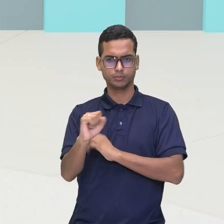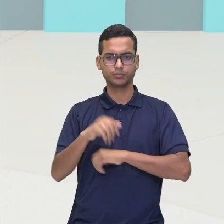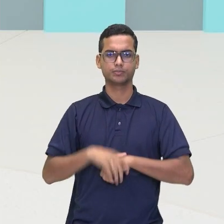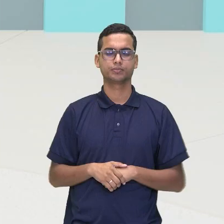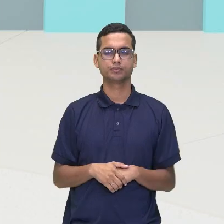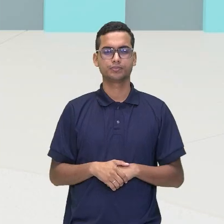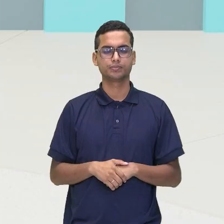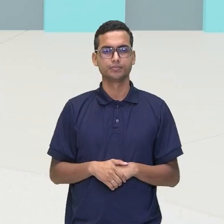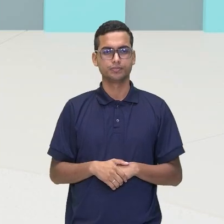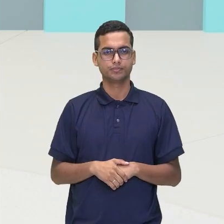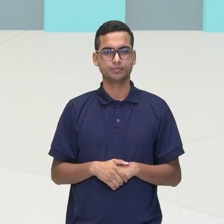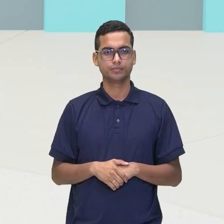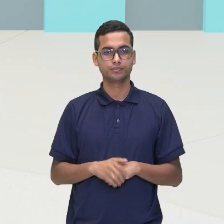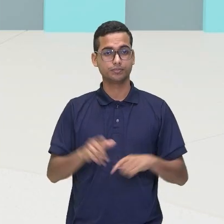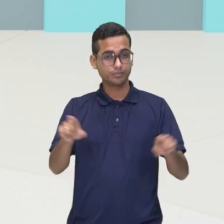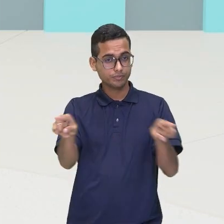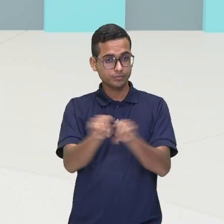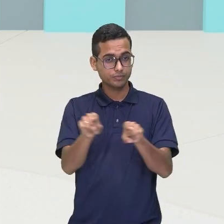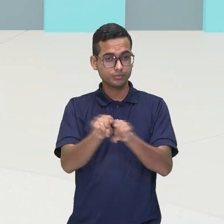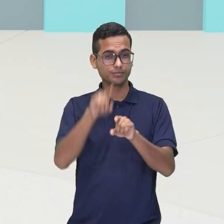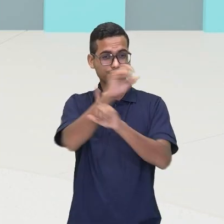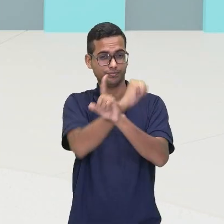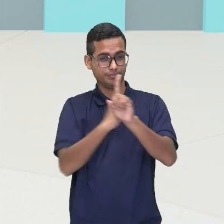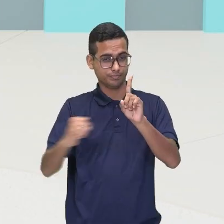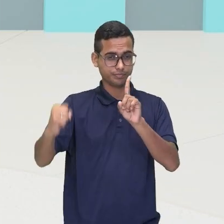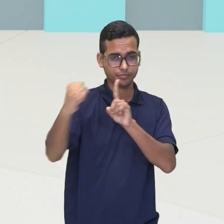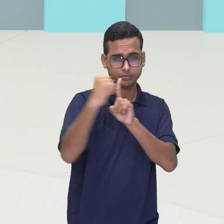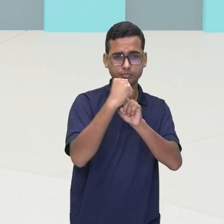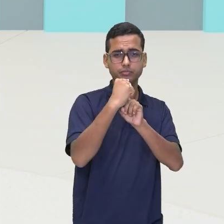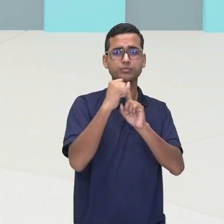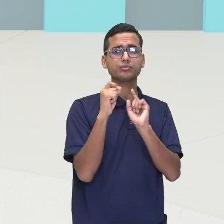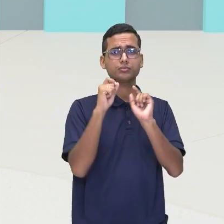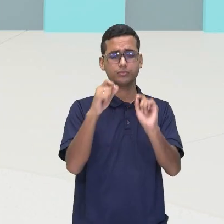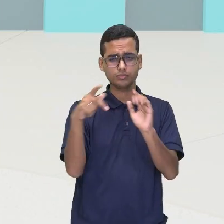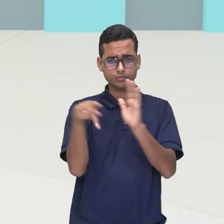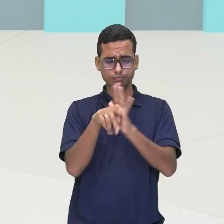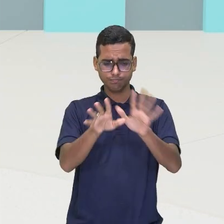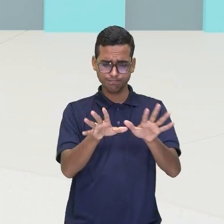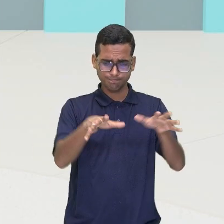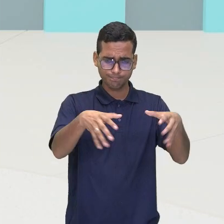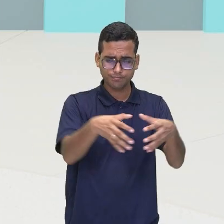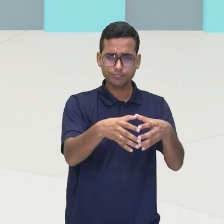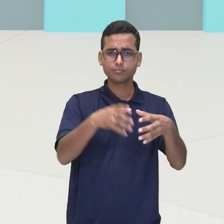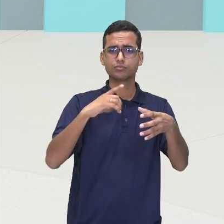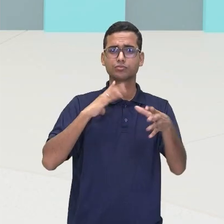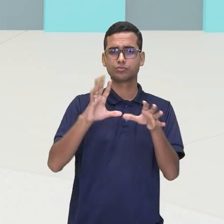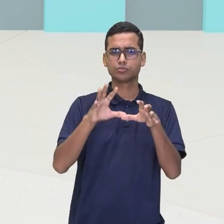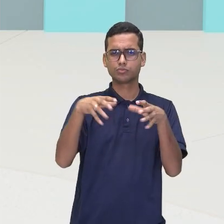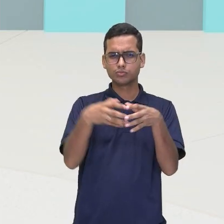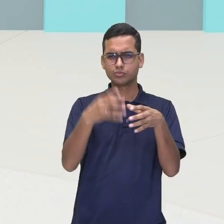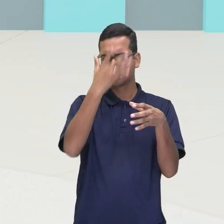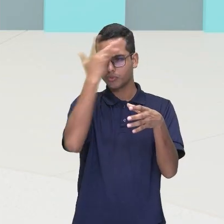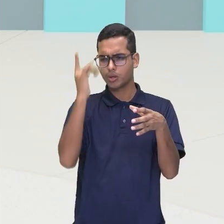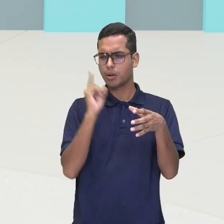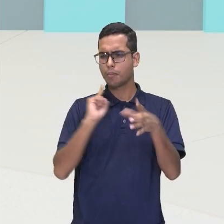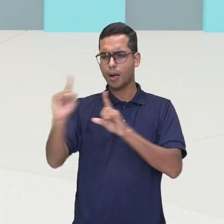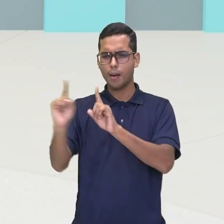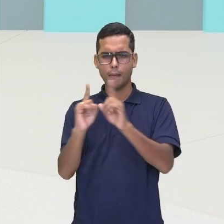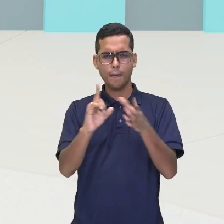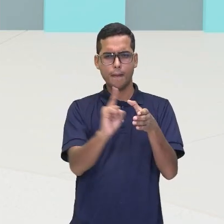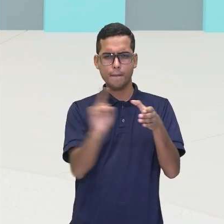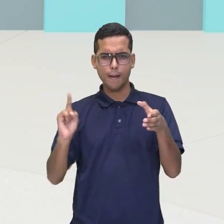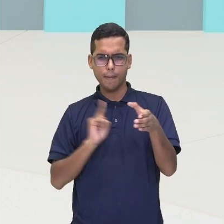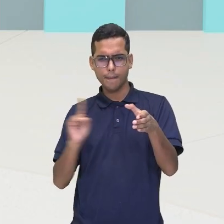enxergar que é o momento em que nossa sociedade ela passa a excluir pessoas que não estão